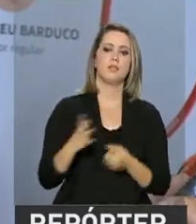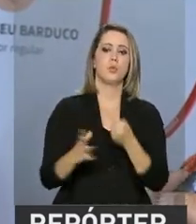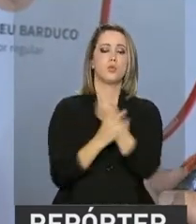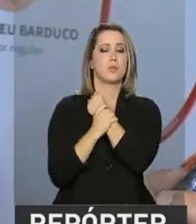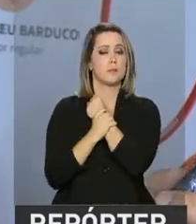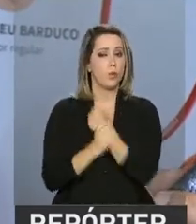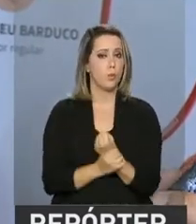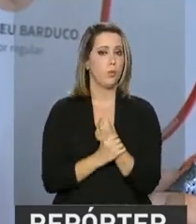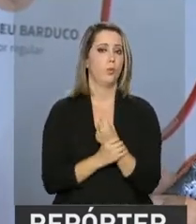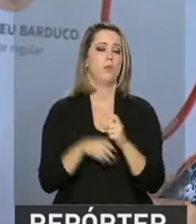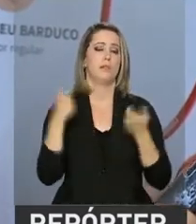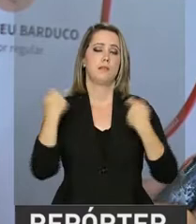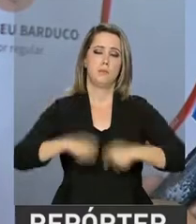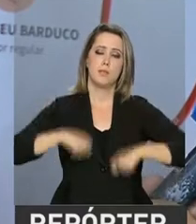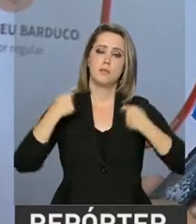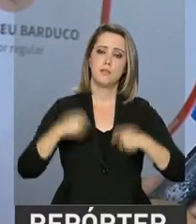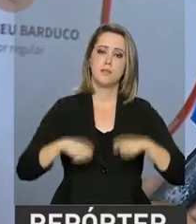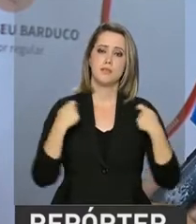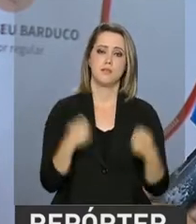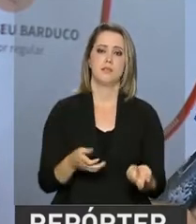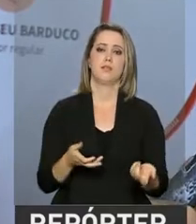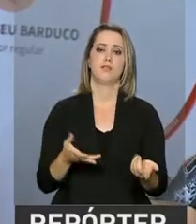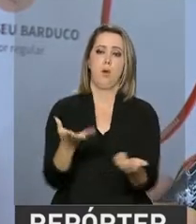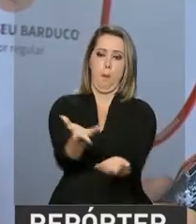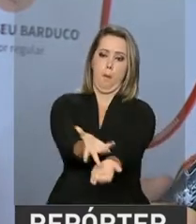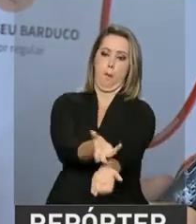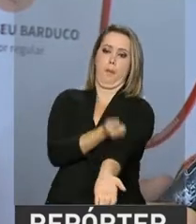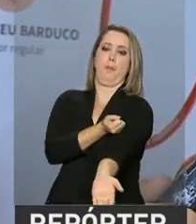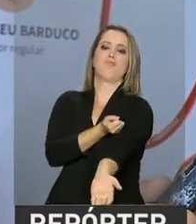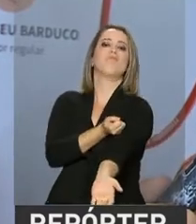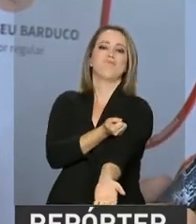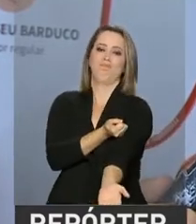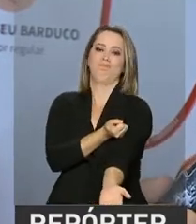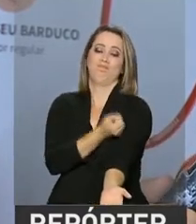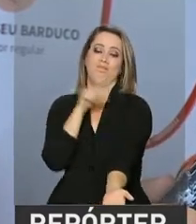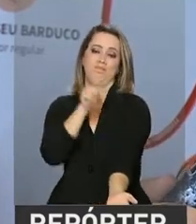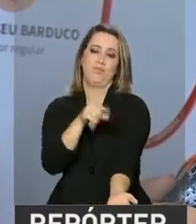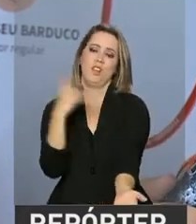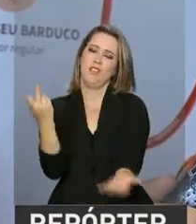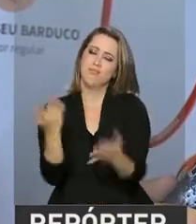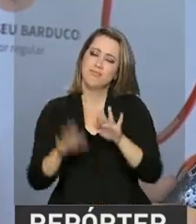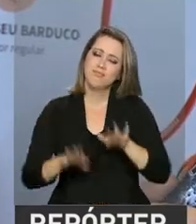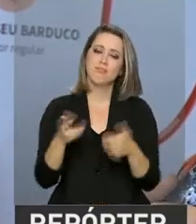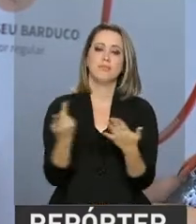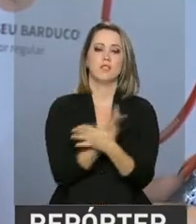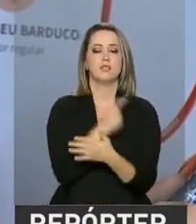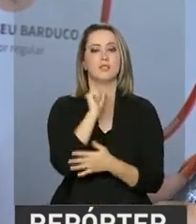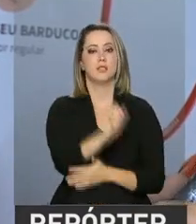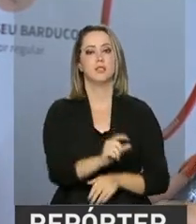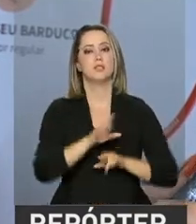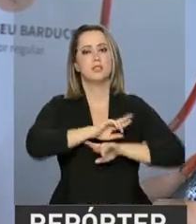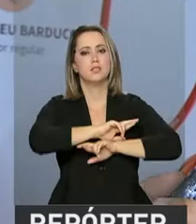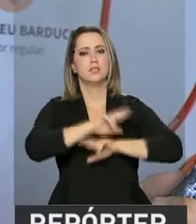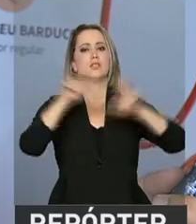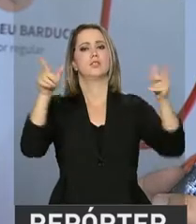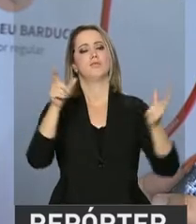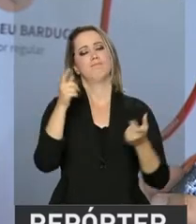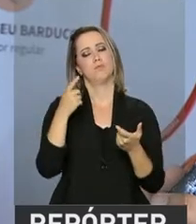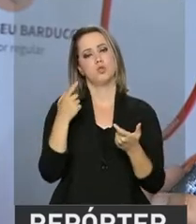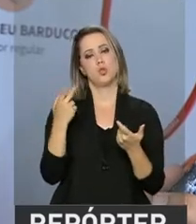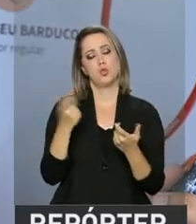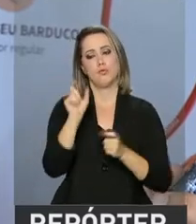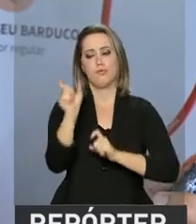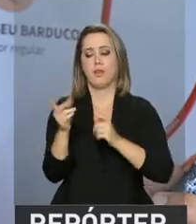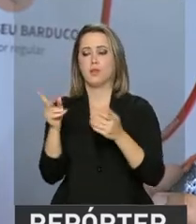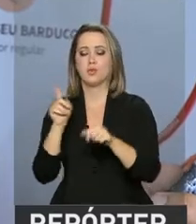garantida nas necessidades de sangue que são necessárias em várias situações,